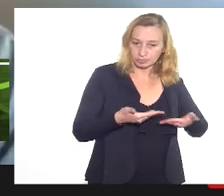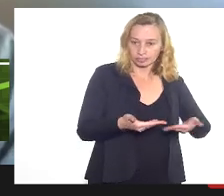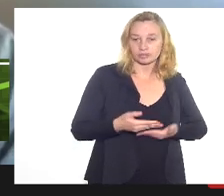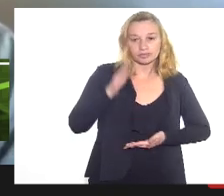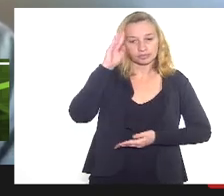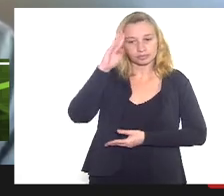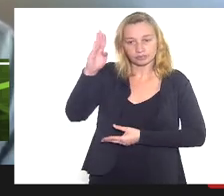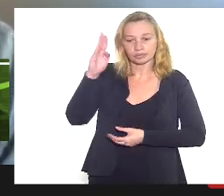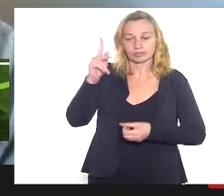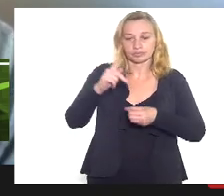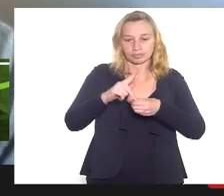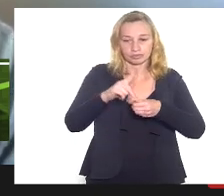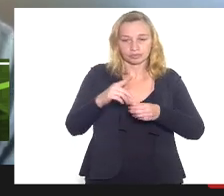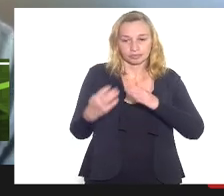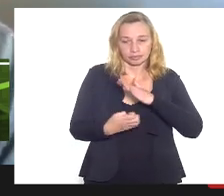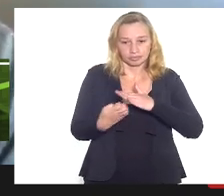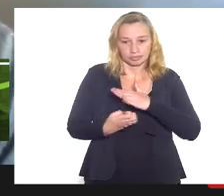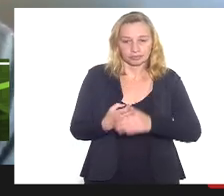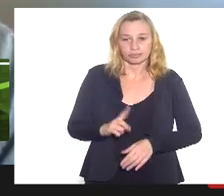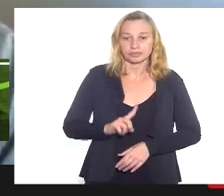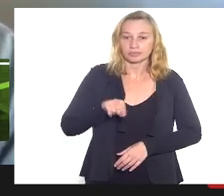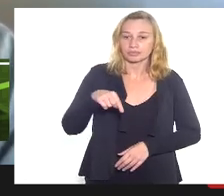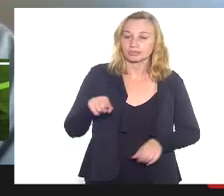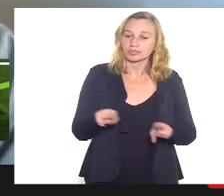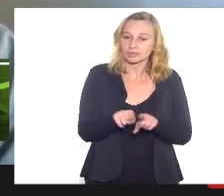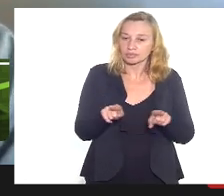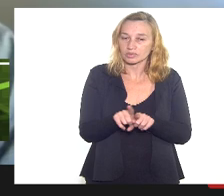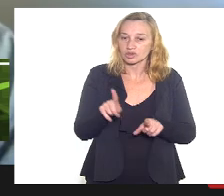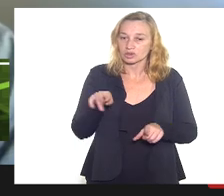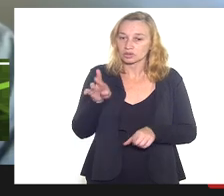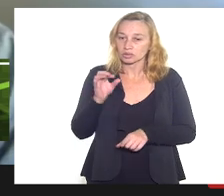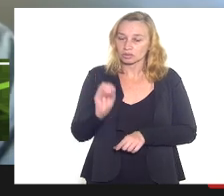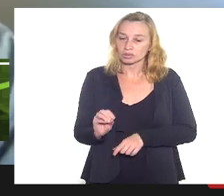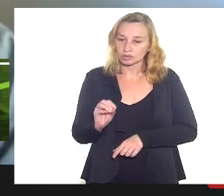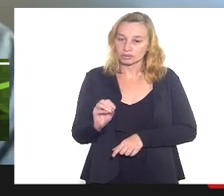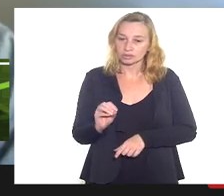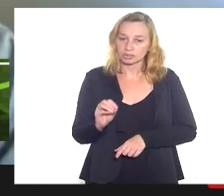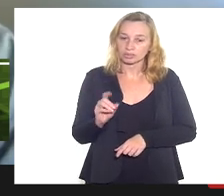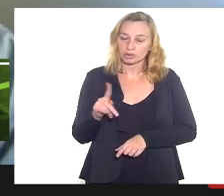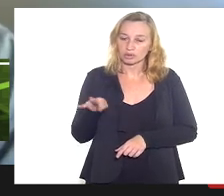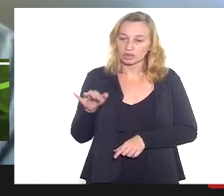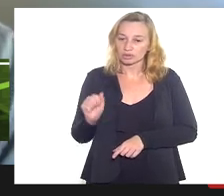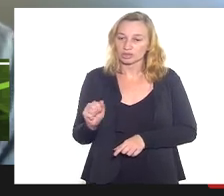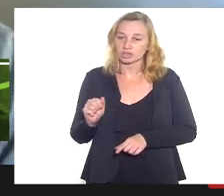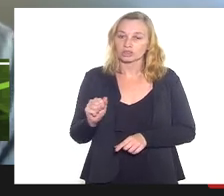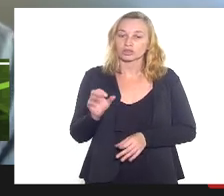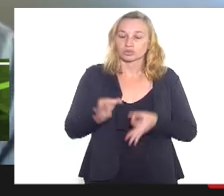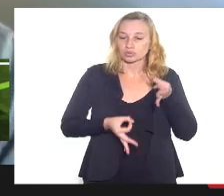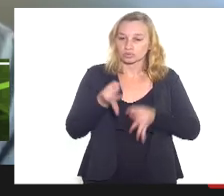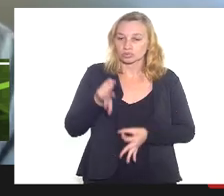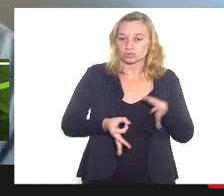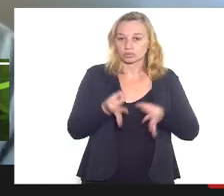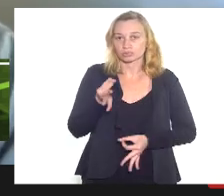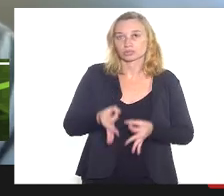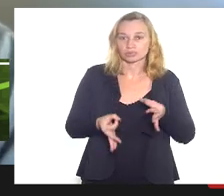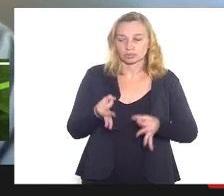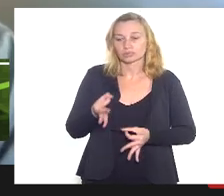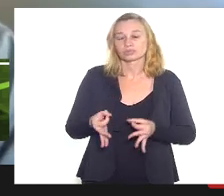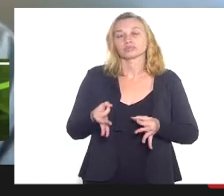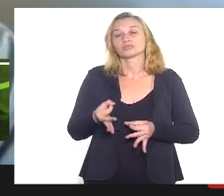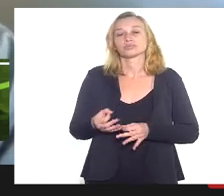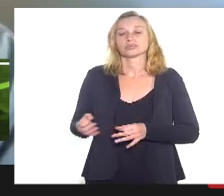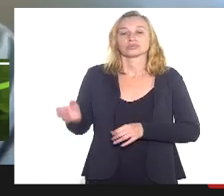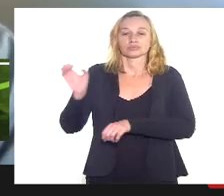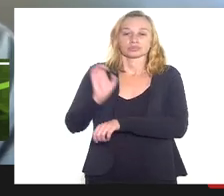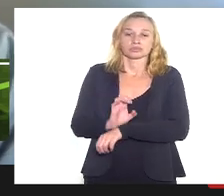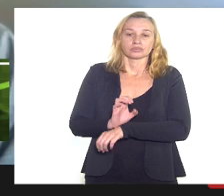Petrobras, a douta Procuradoria Jurídica do Estado, a representação da